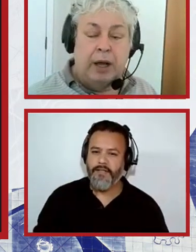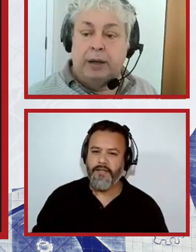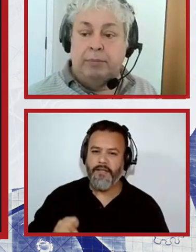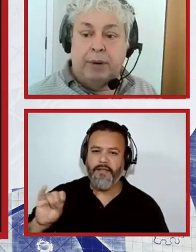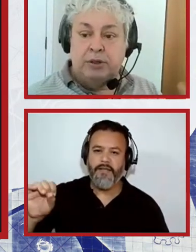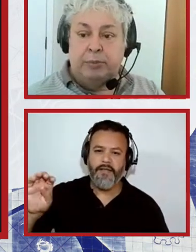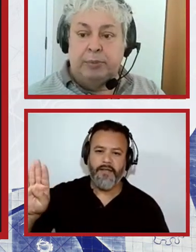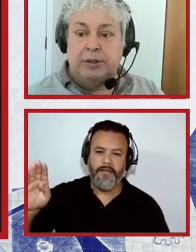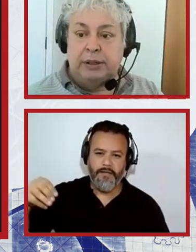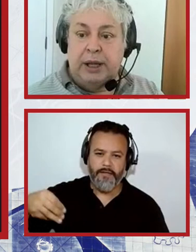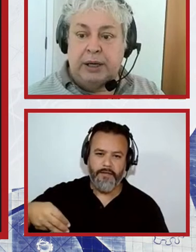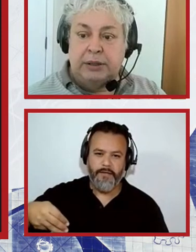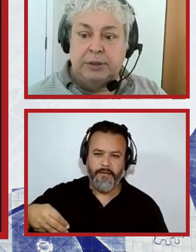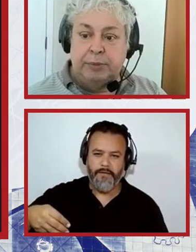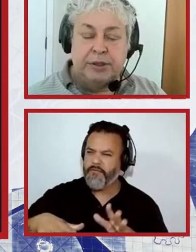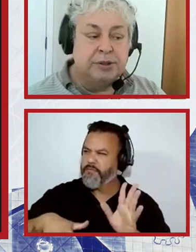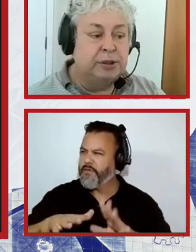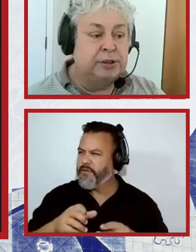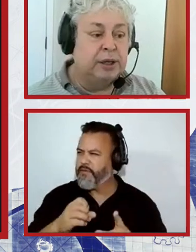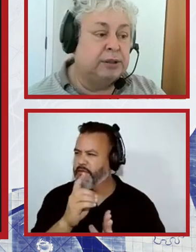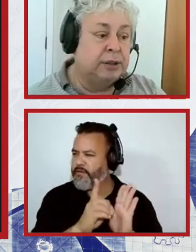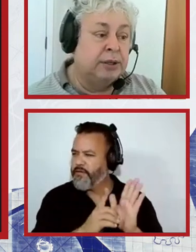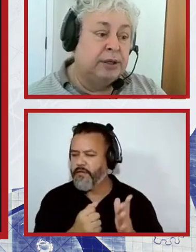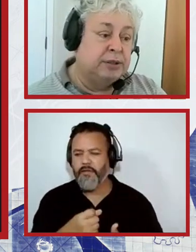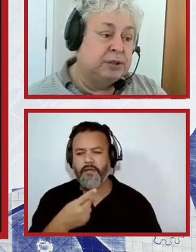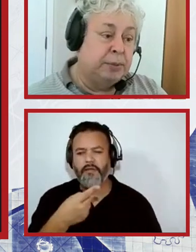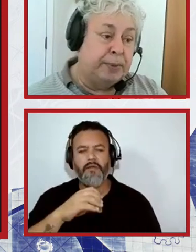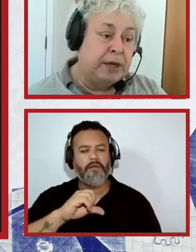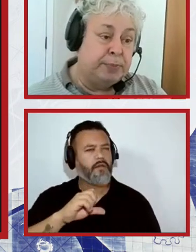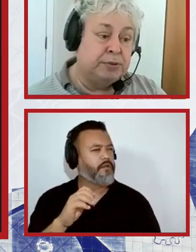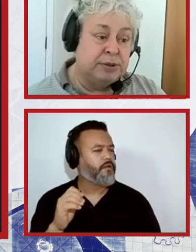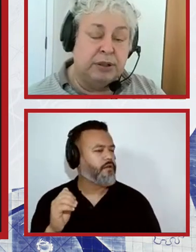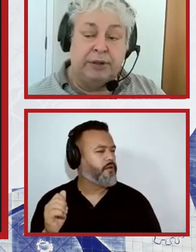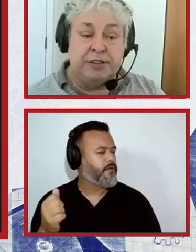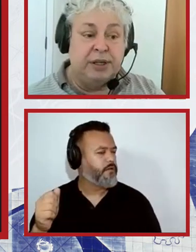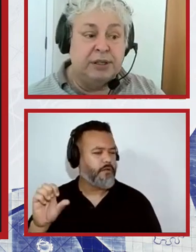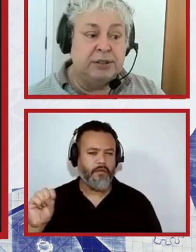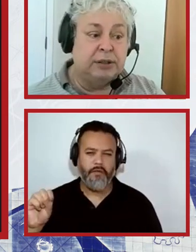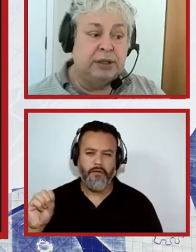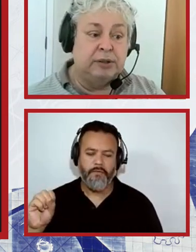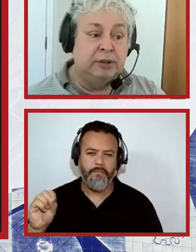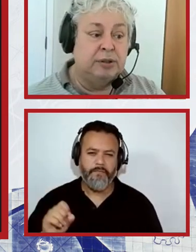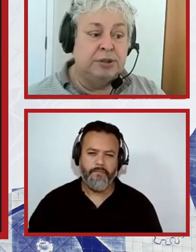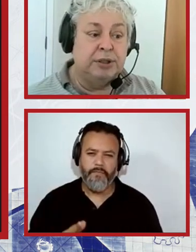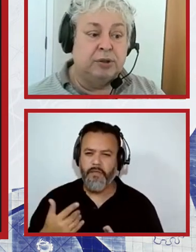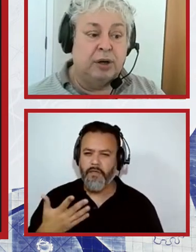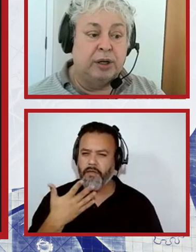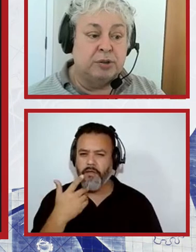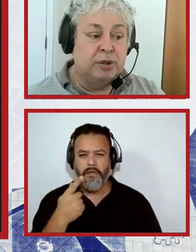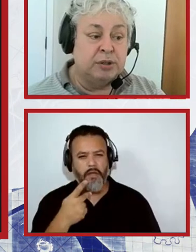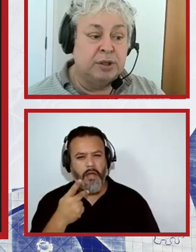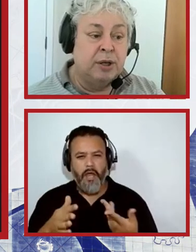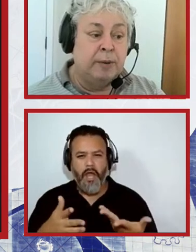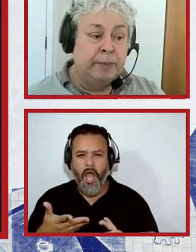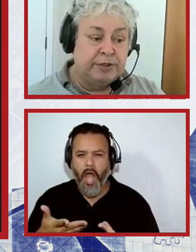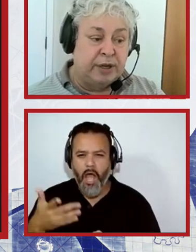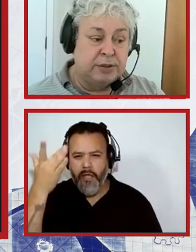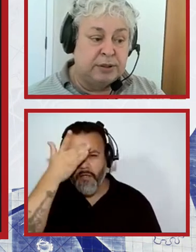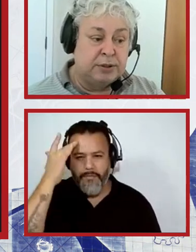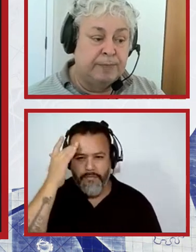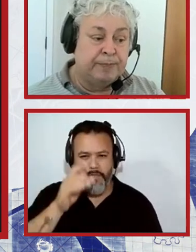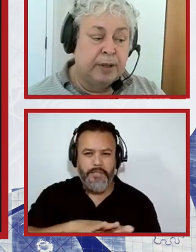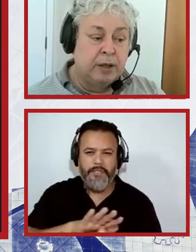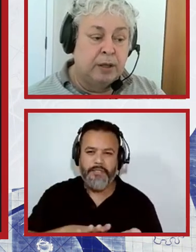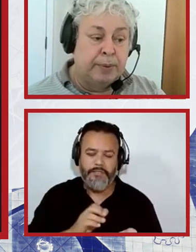Hadabaus, mais ou menos na década de 1980, e disse que para as pessoas sem deficiência, a tecnologia torna as coisas